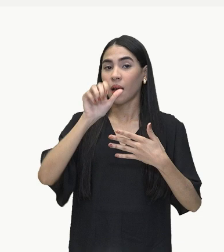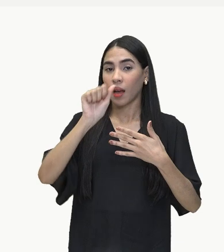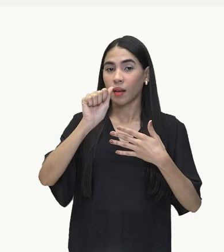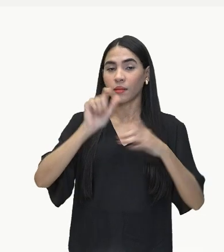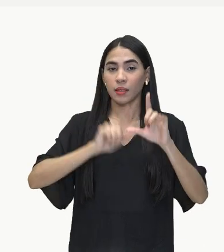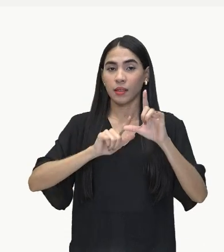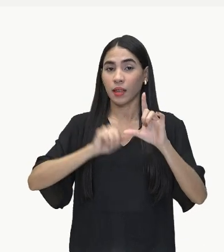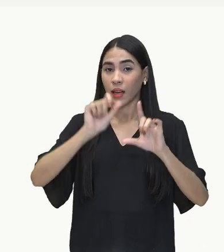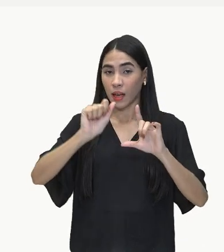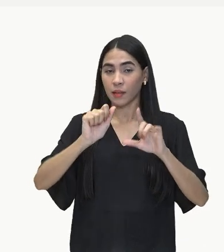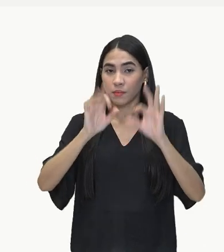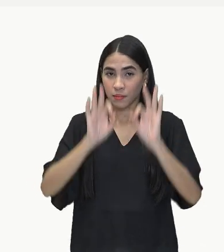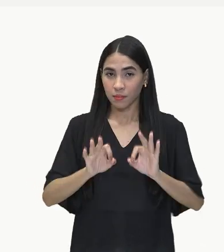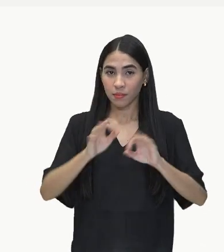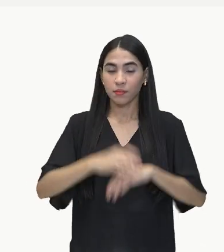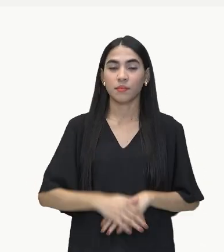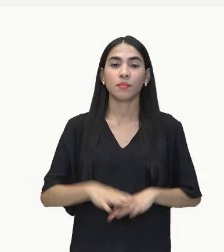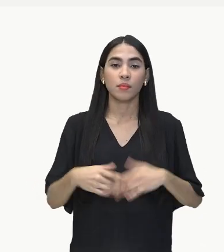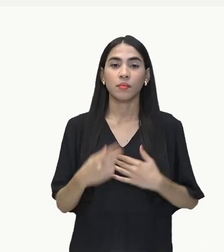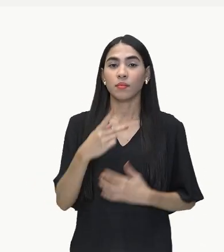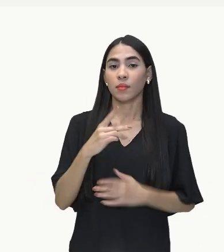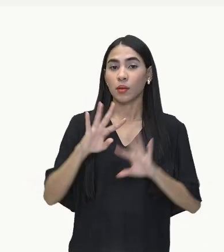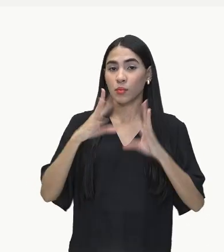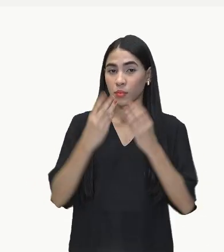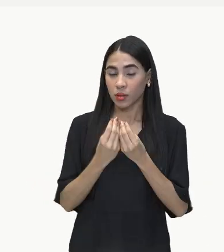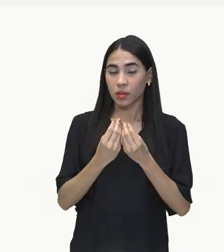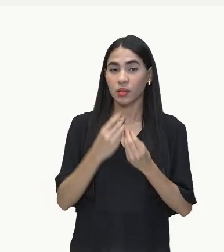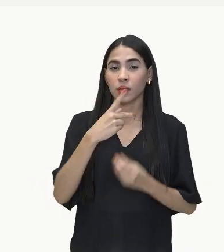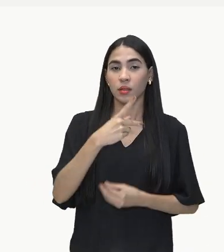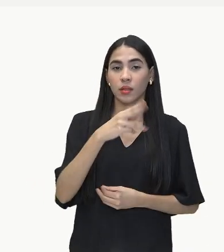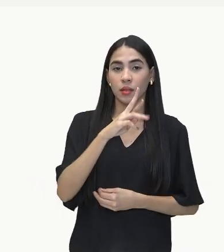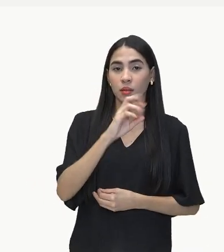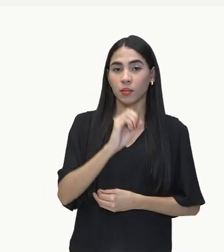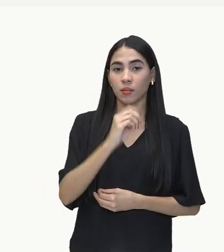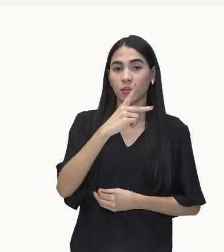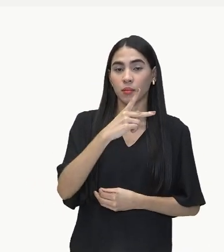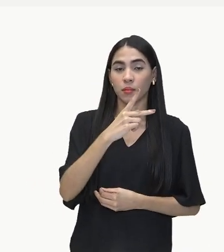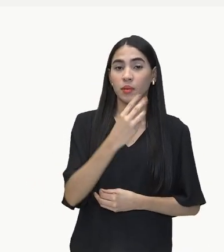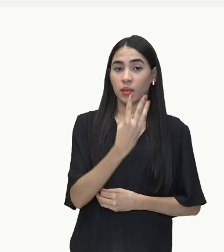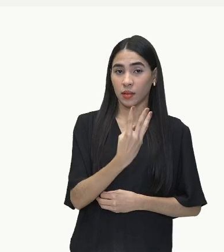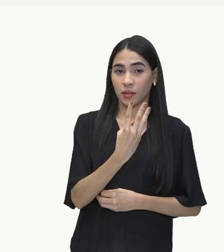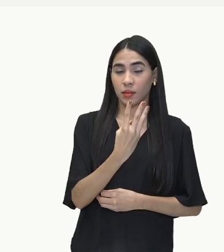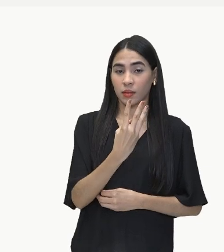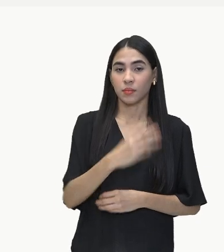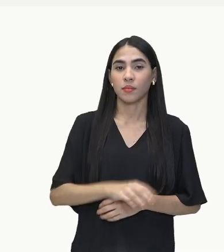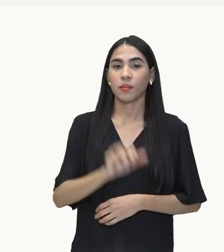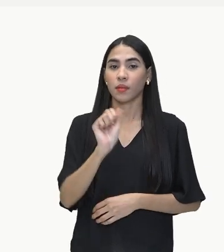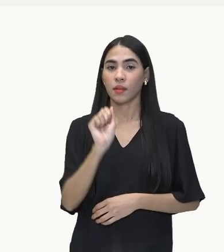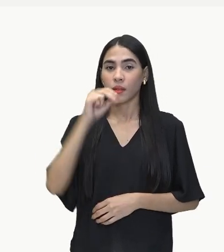Então, a propanona, ó, prop 3,